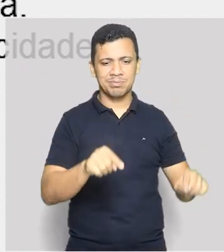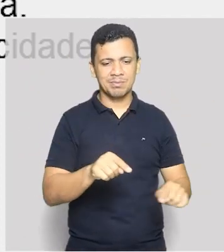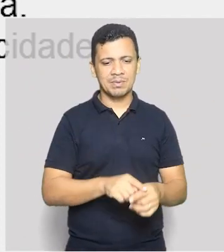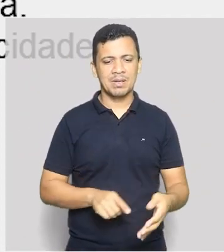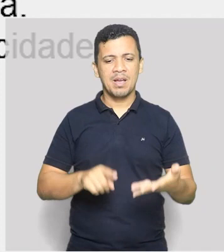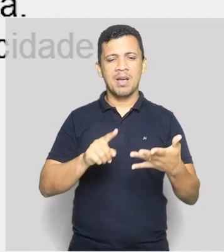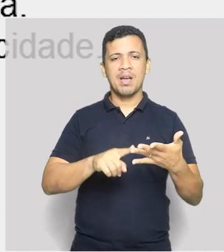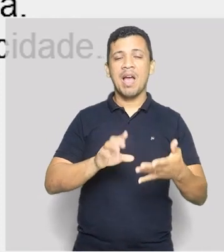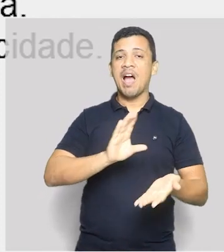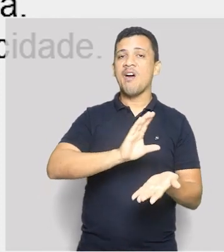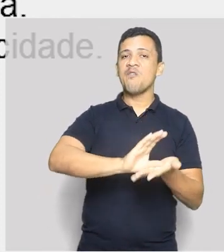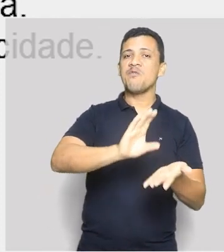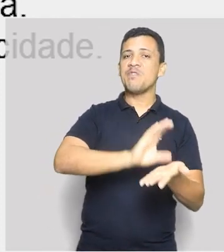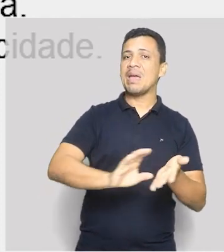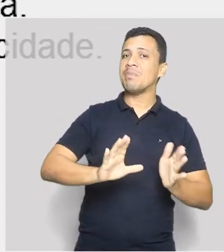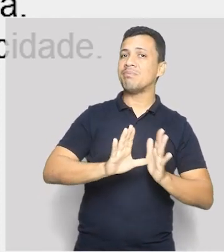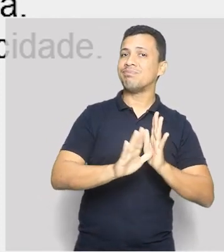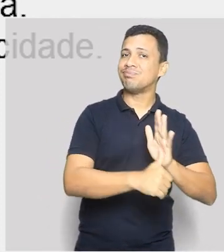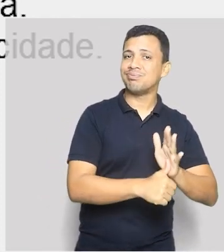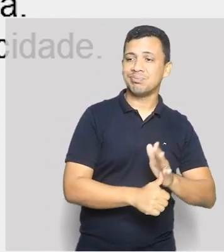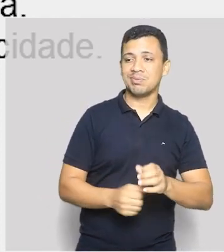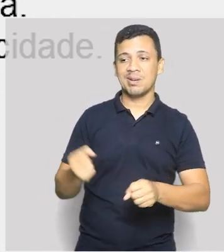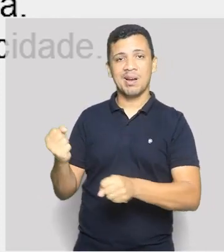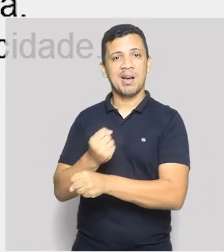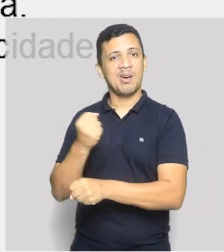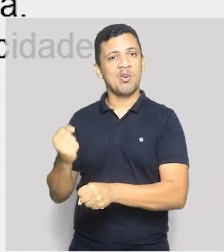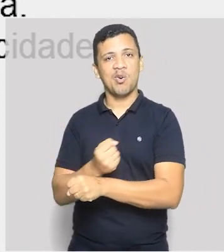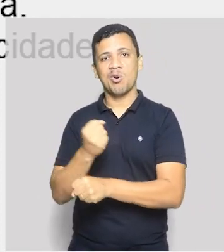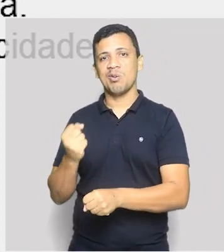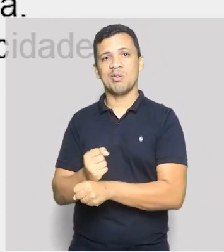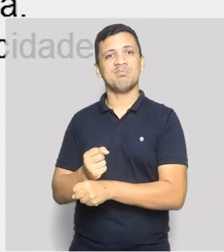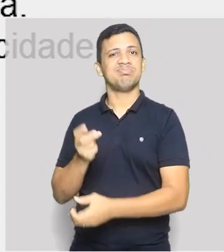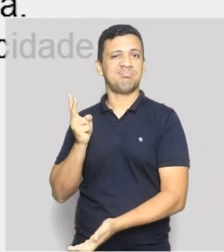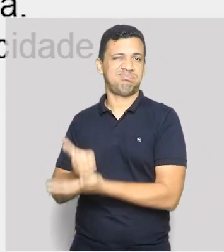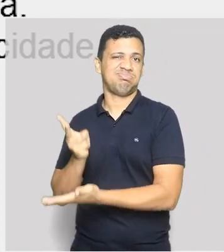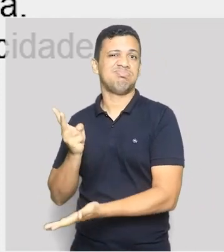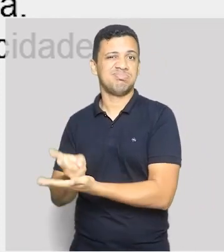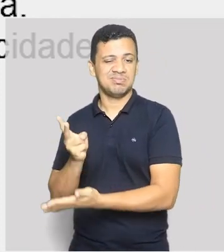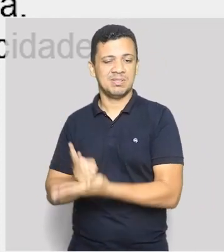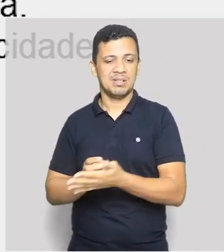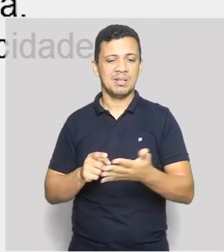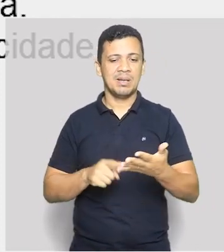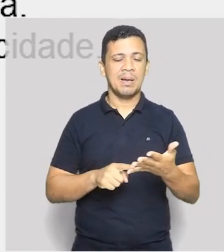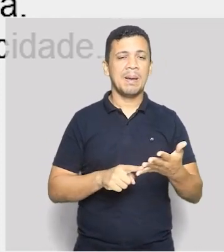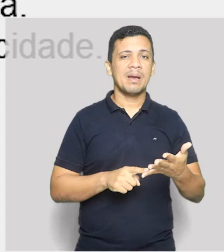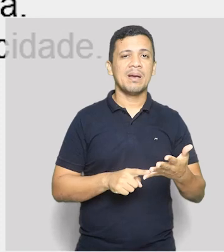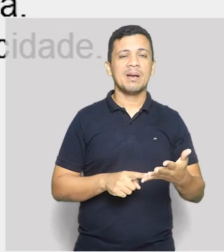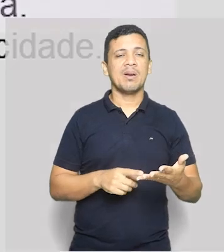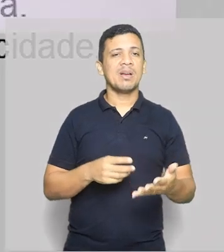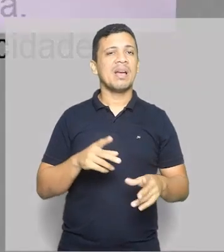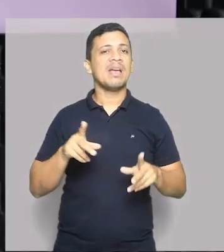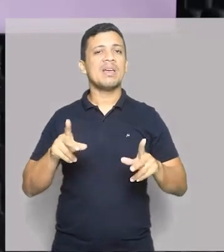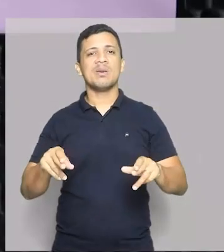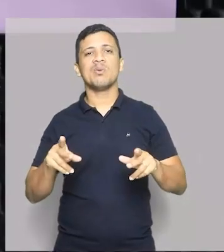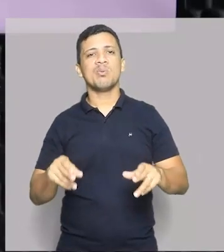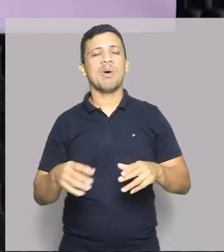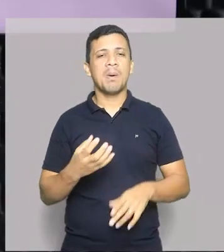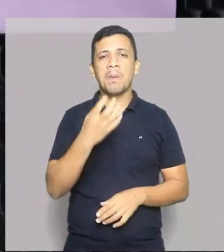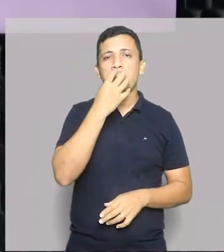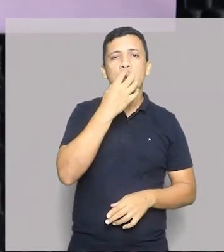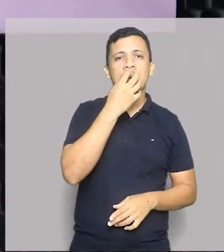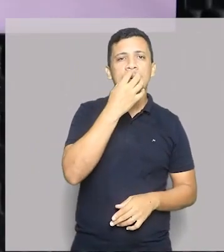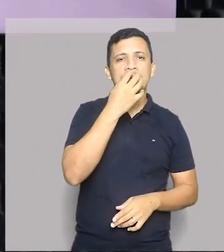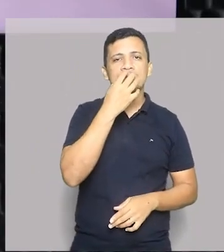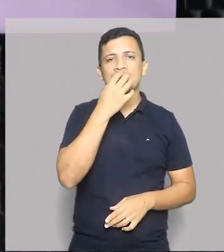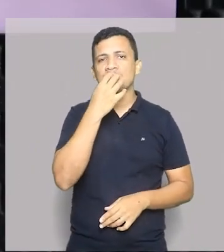a obra não foi concluída. E como um cão sem dono, ele perambulava pelas ruas da cidade. Bom, vamos lá, vamos